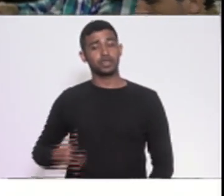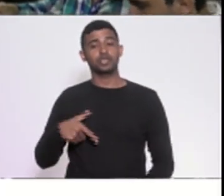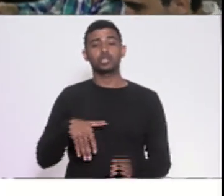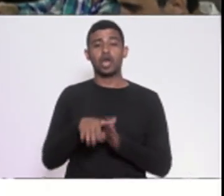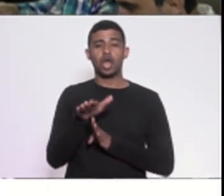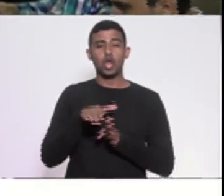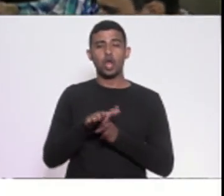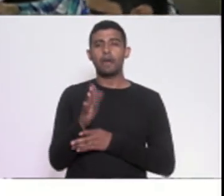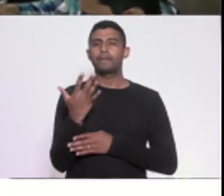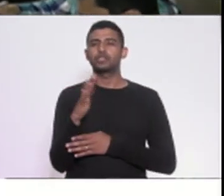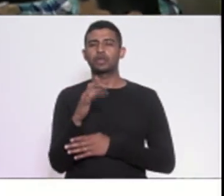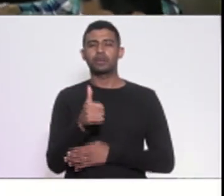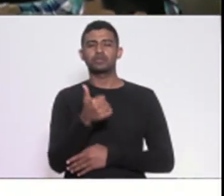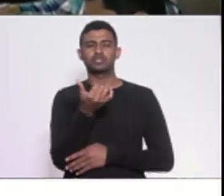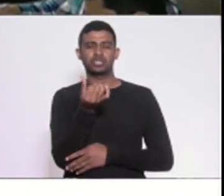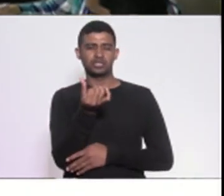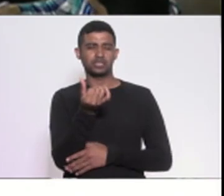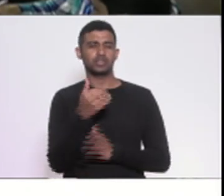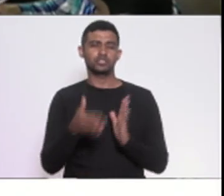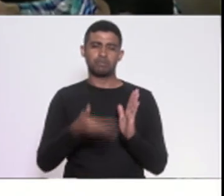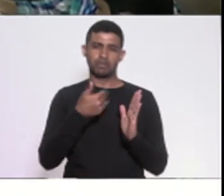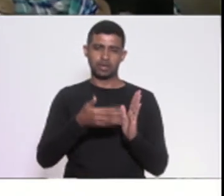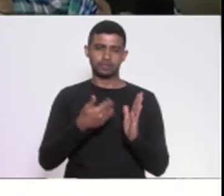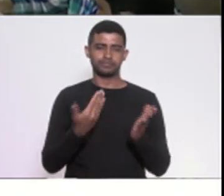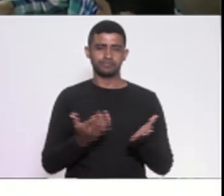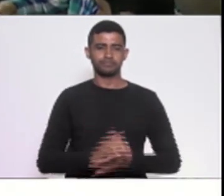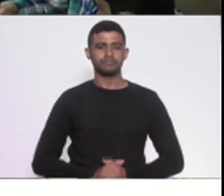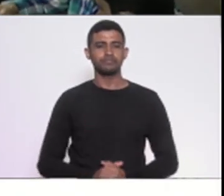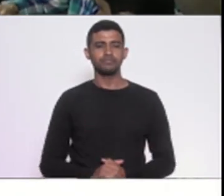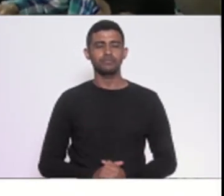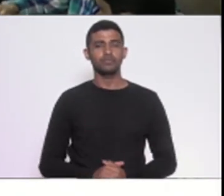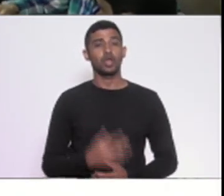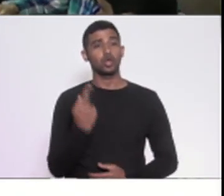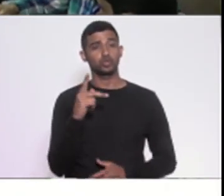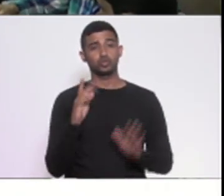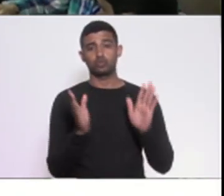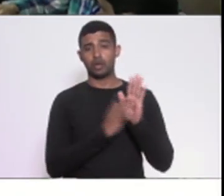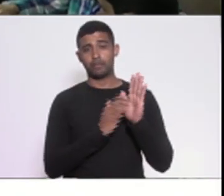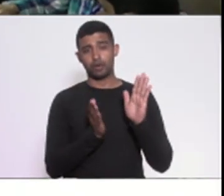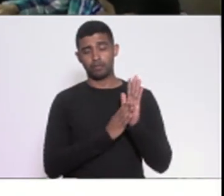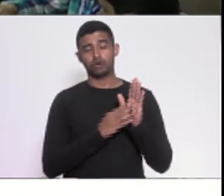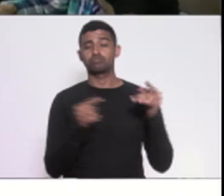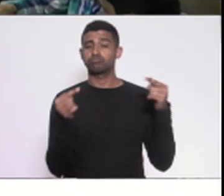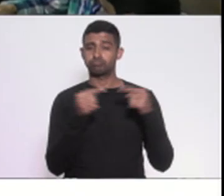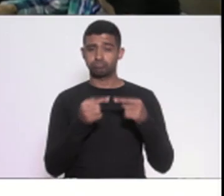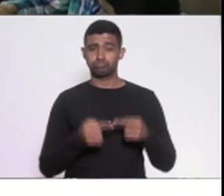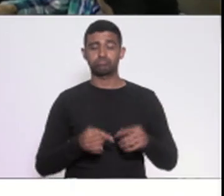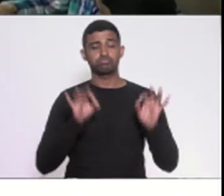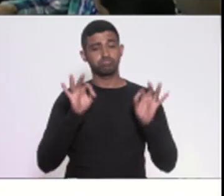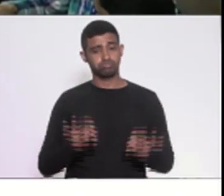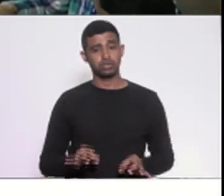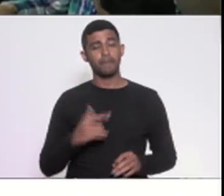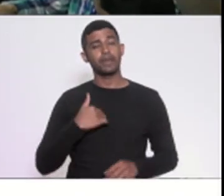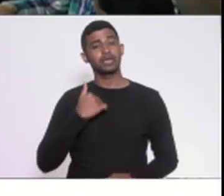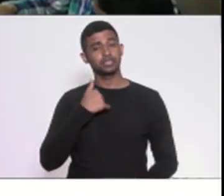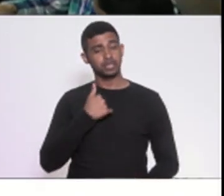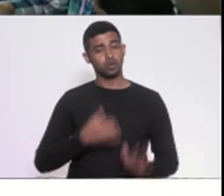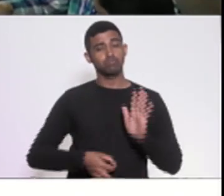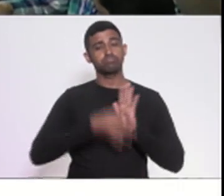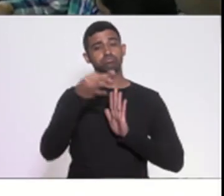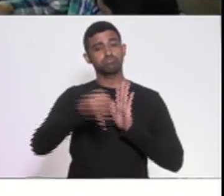seriam em torno de 16 páginas. Acho que a sua proposta cai bem aqui, mas eu ia sugerir